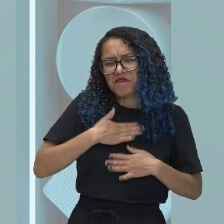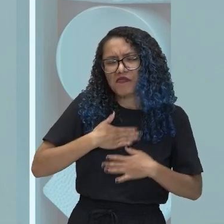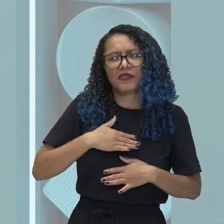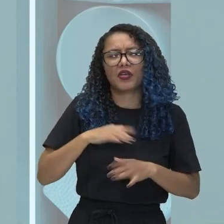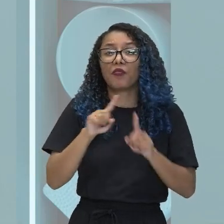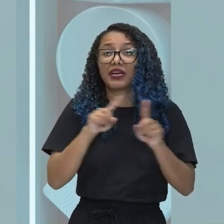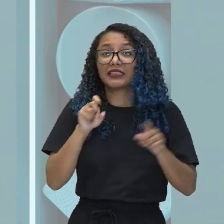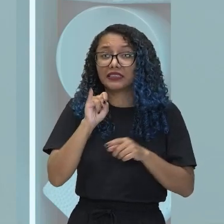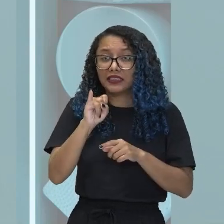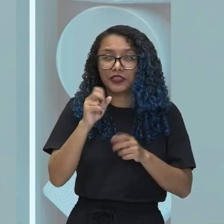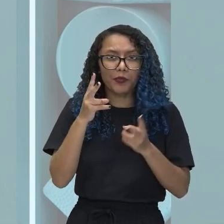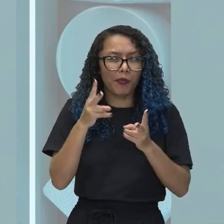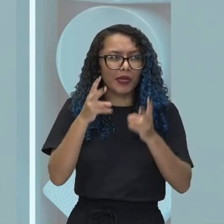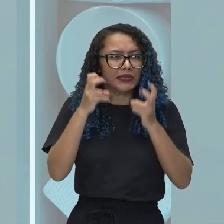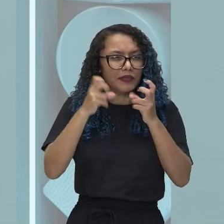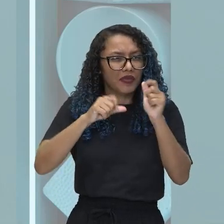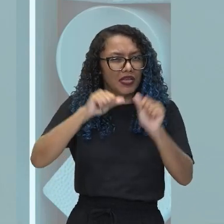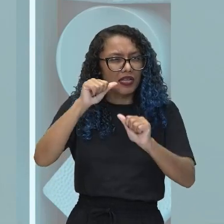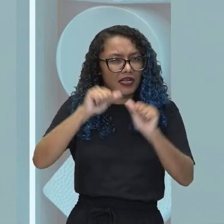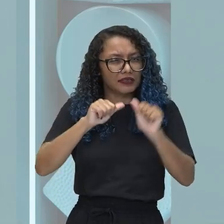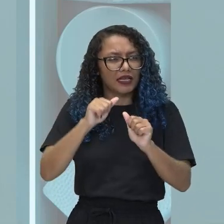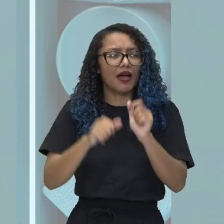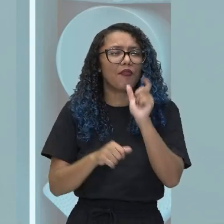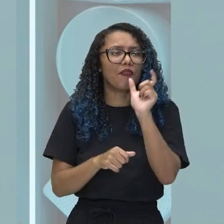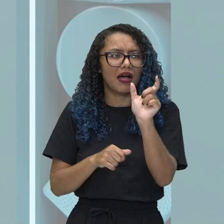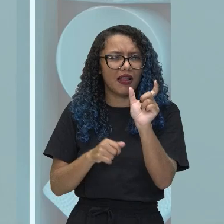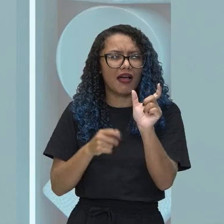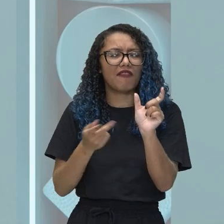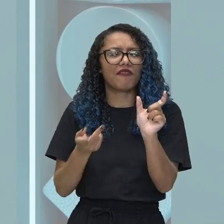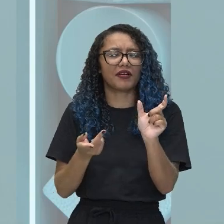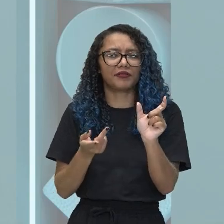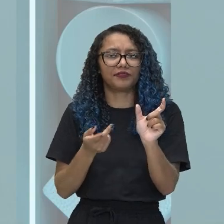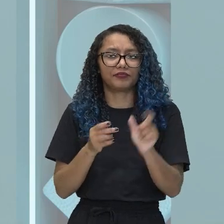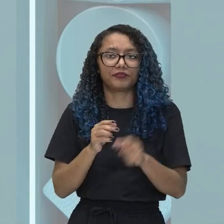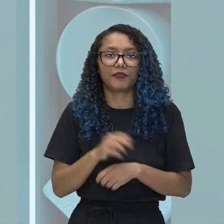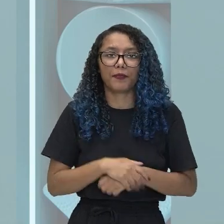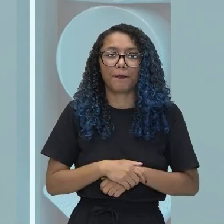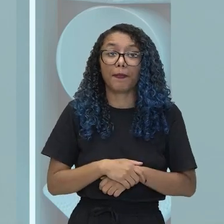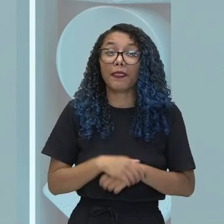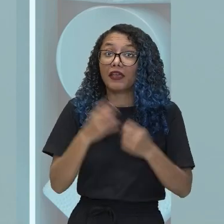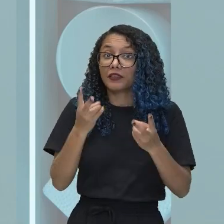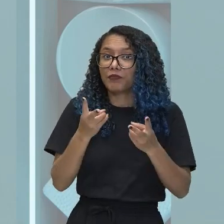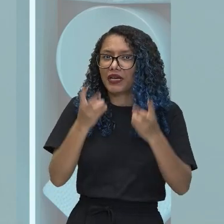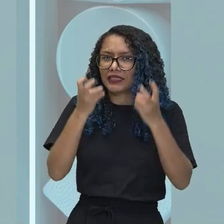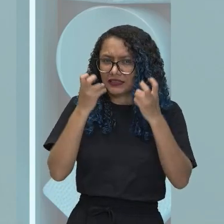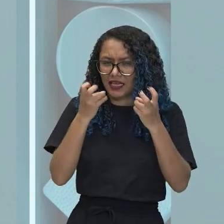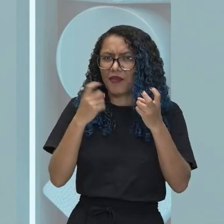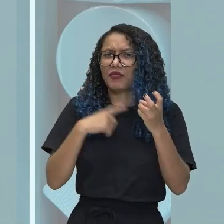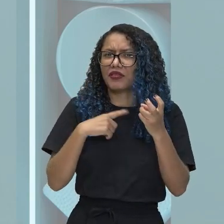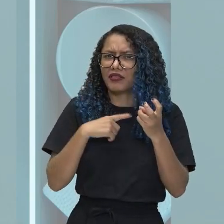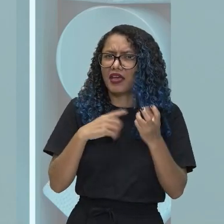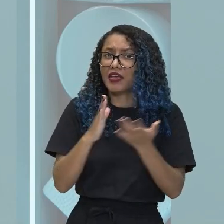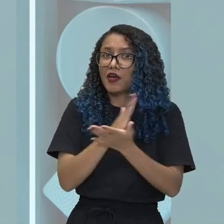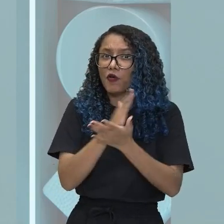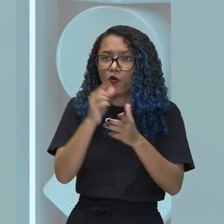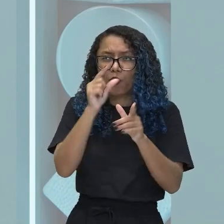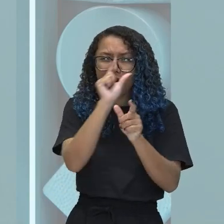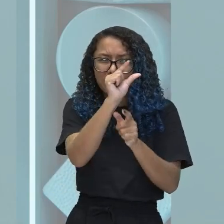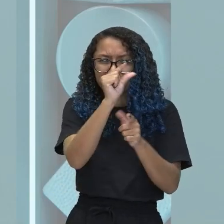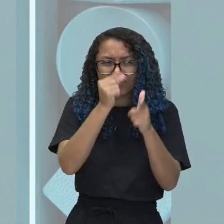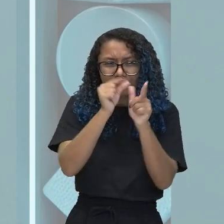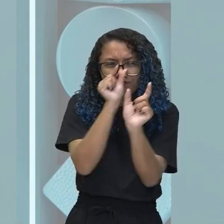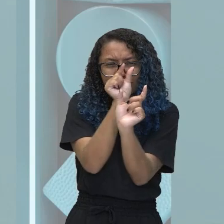falar uma determinada palavra a gente vai perceber que sempre há uma demora maior nem que seja